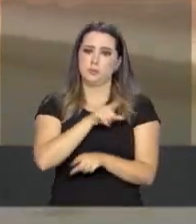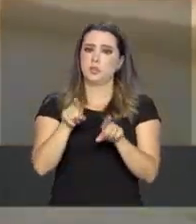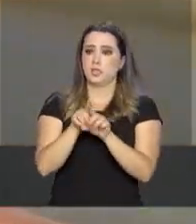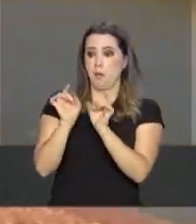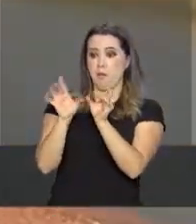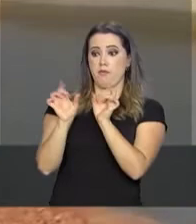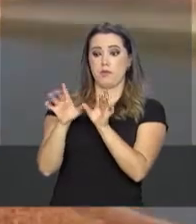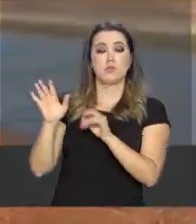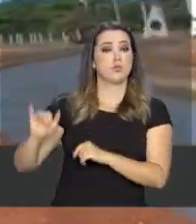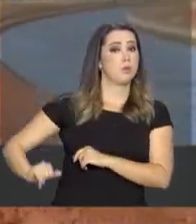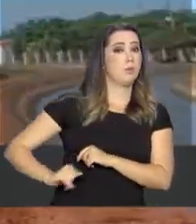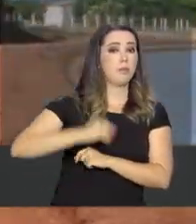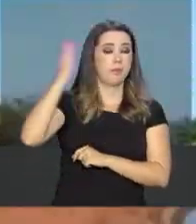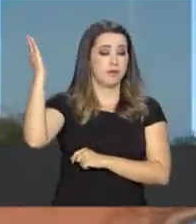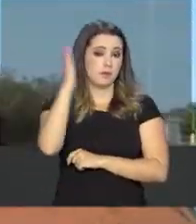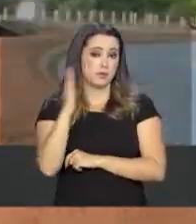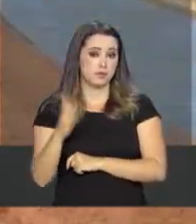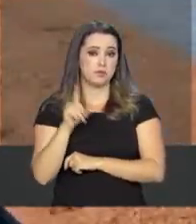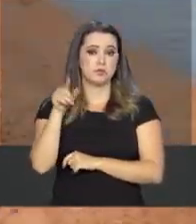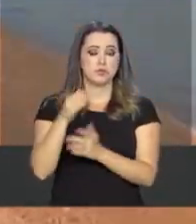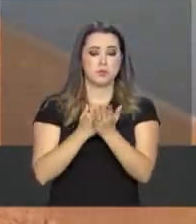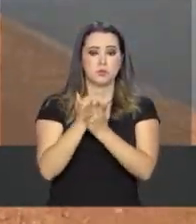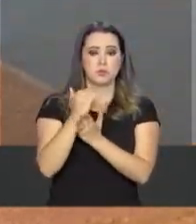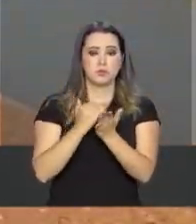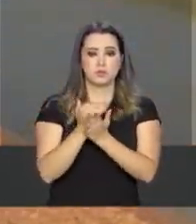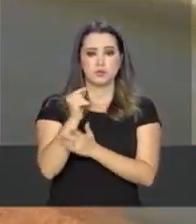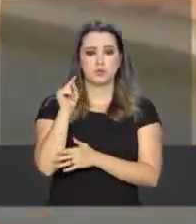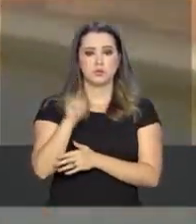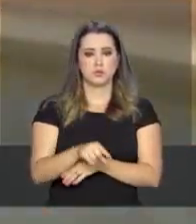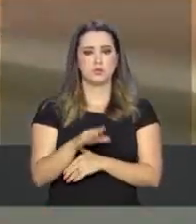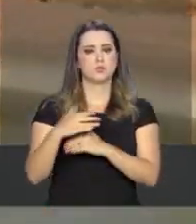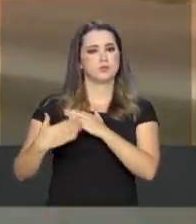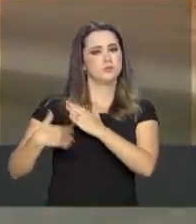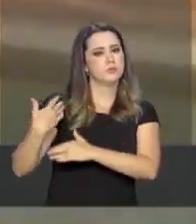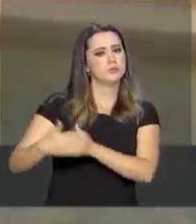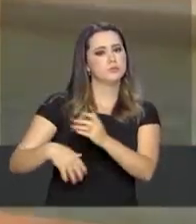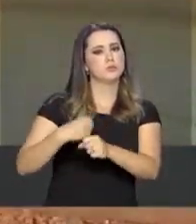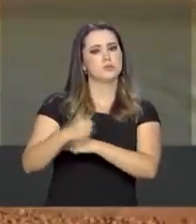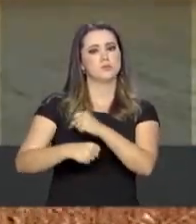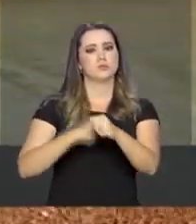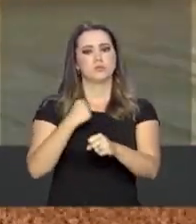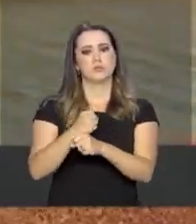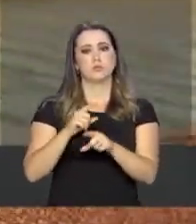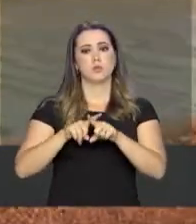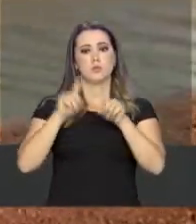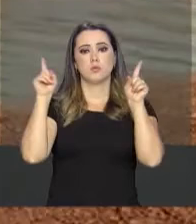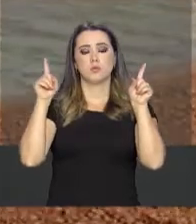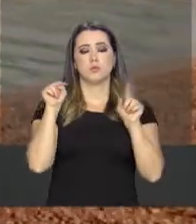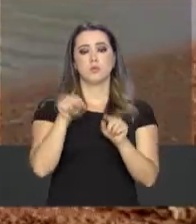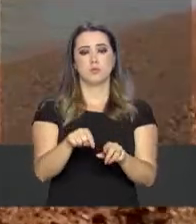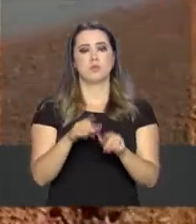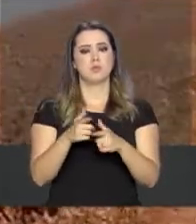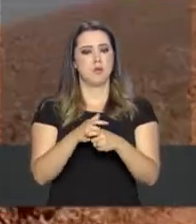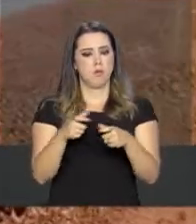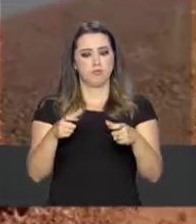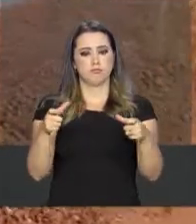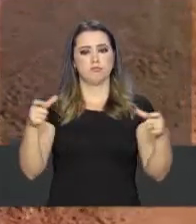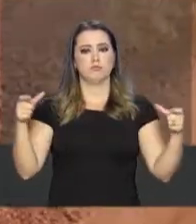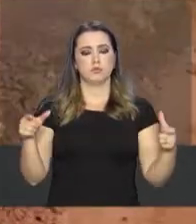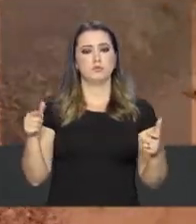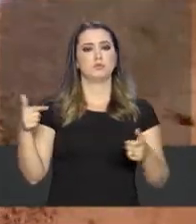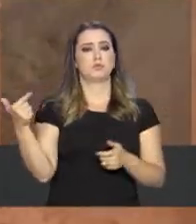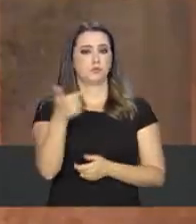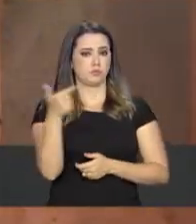Esse projeto ele já está implantado, já está em operação há vários anos, mas ele vai ser expandido. A